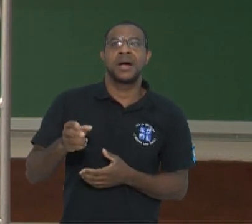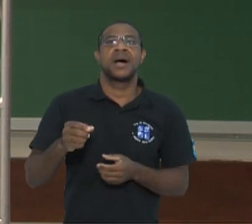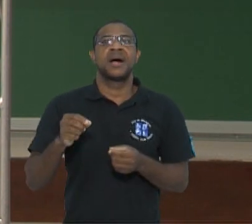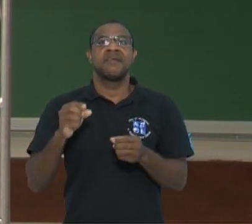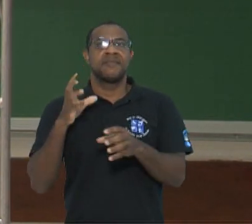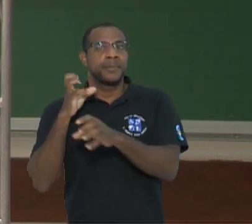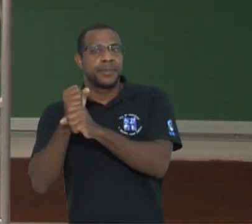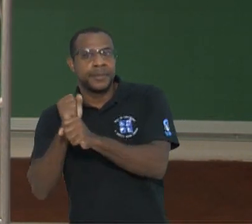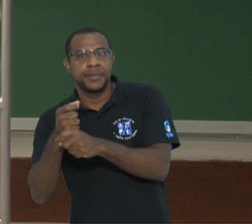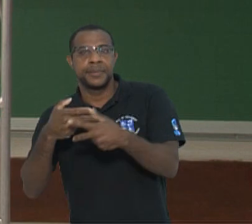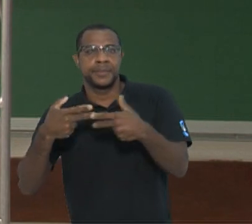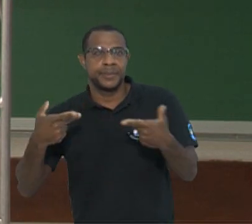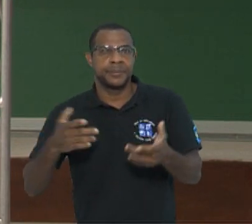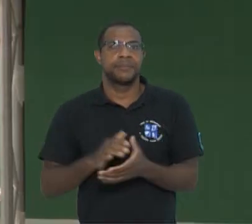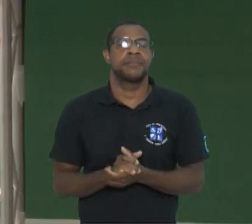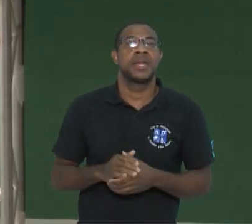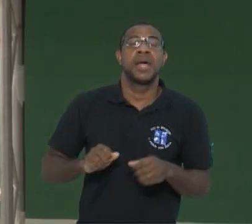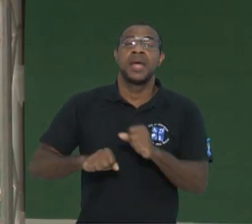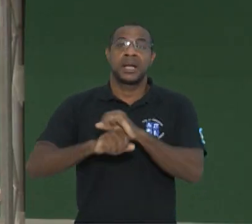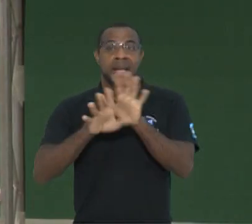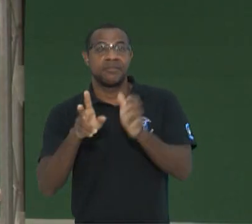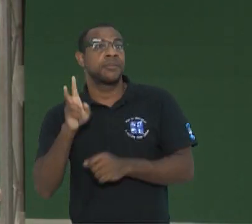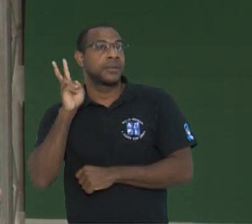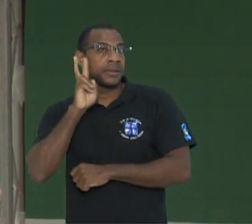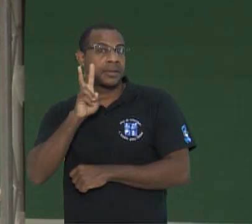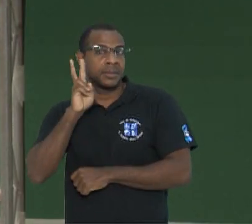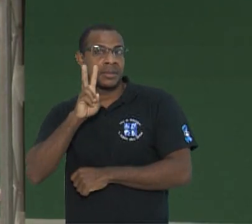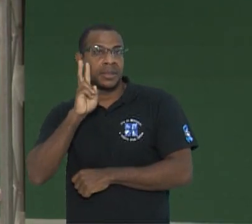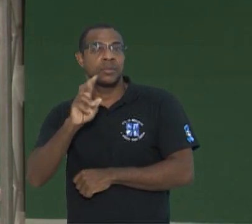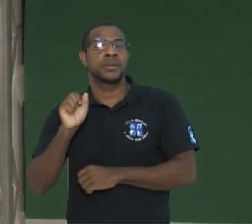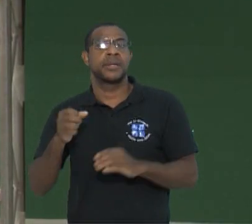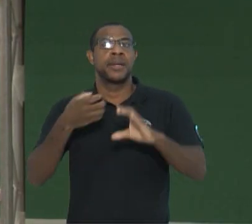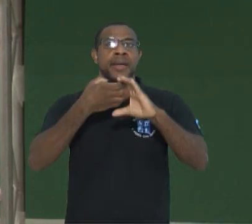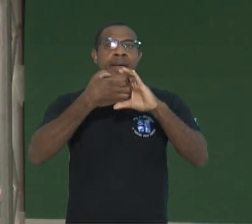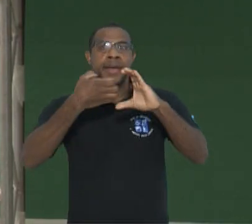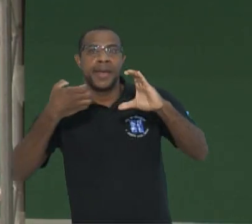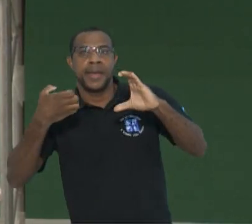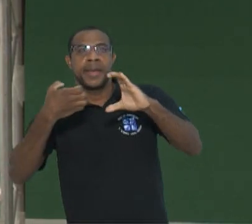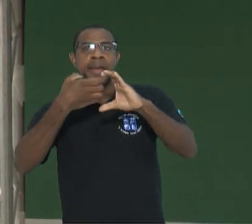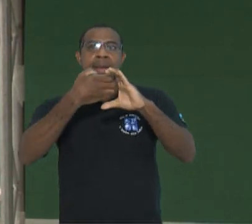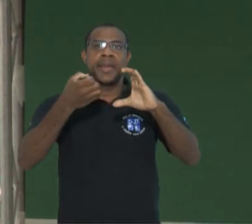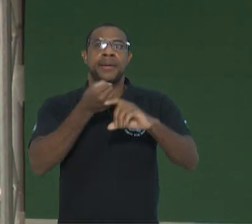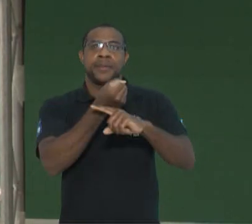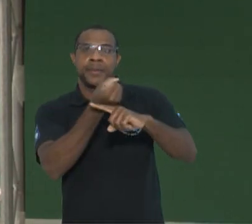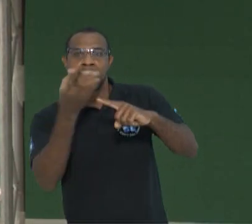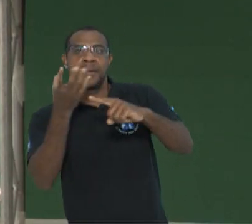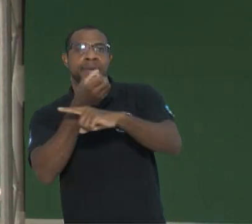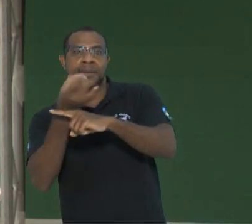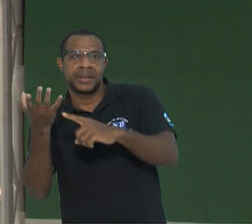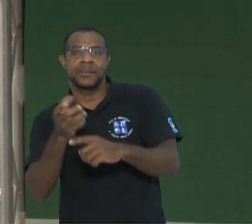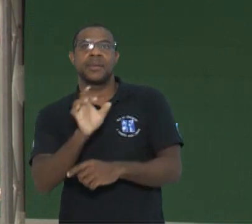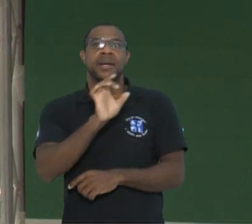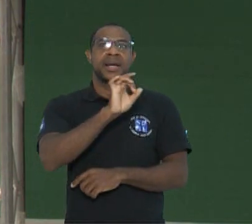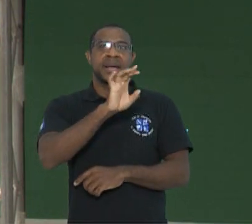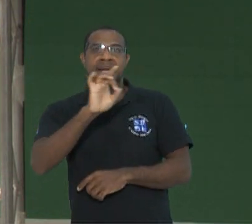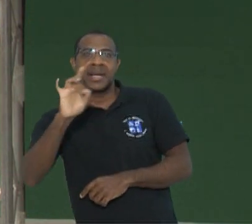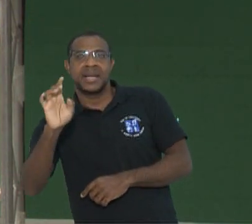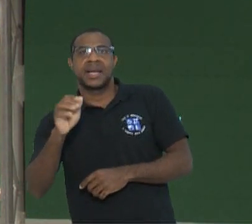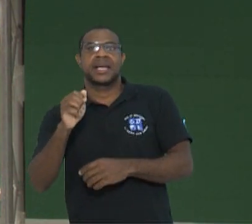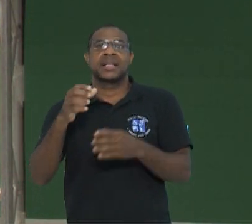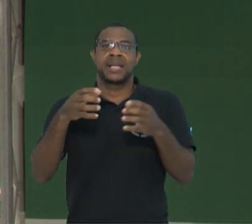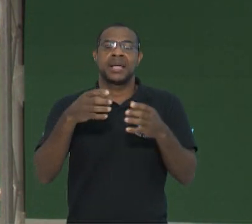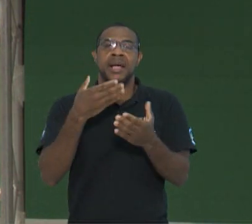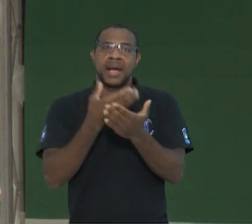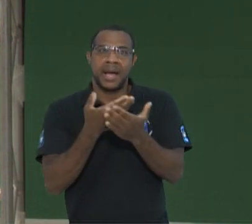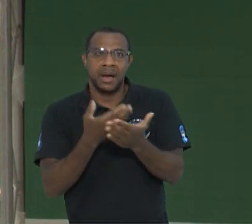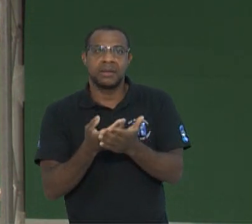É claro que nós sempre vamos relembrar as equações da hipérbole para cada aula que a gente vai usar. Então, nós